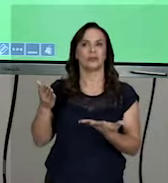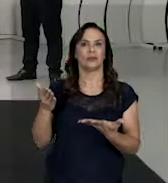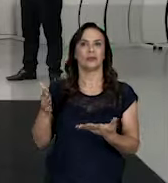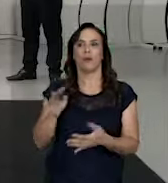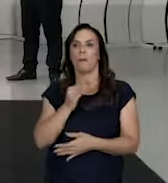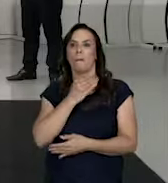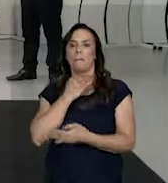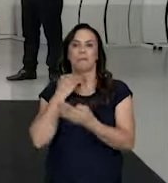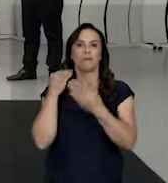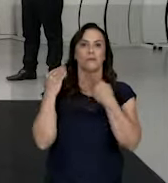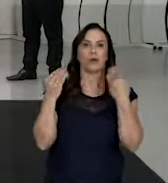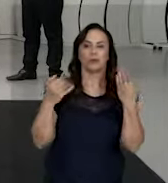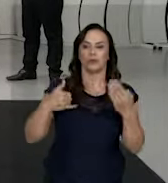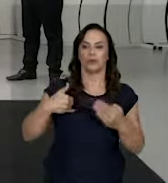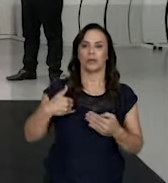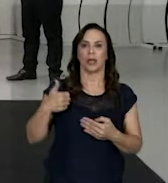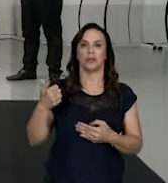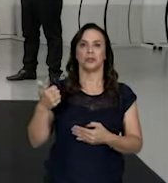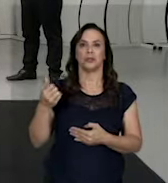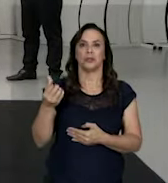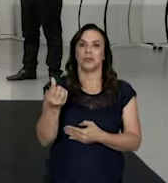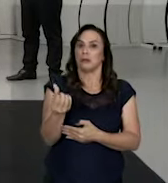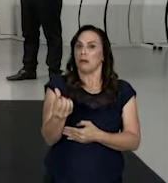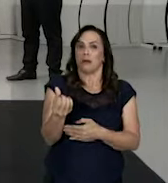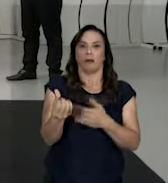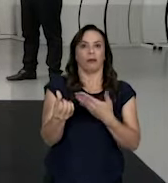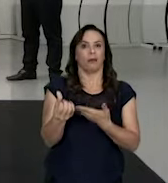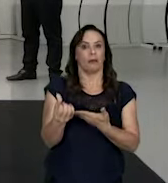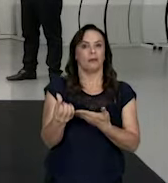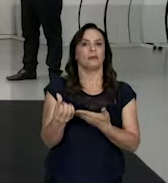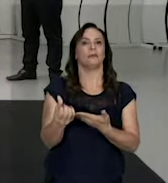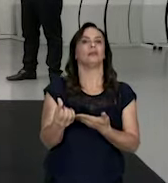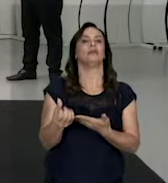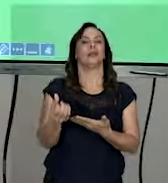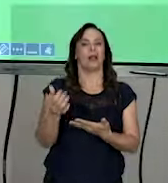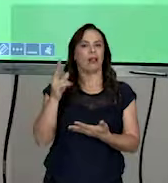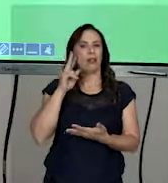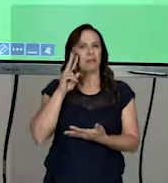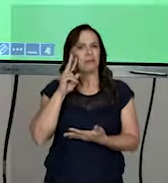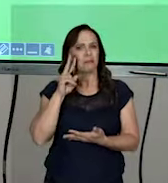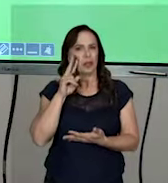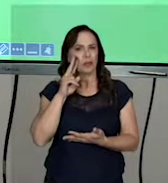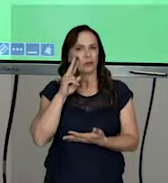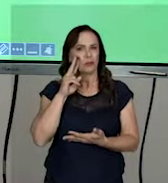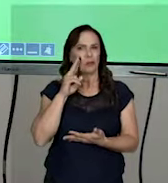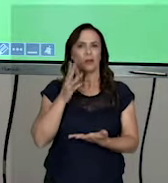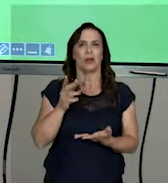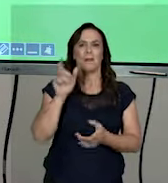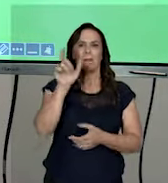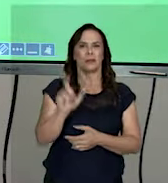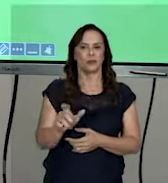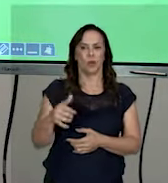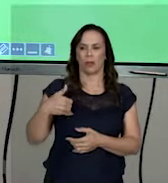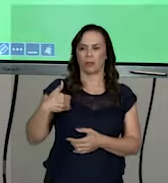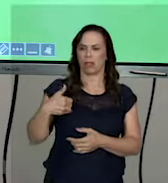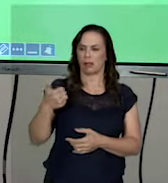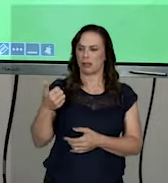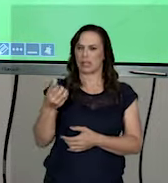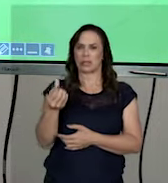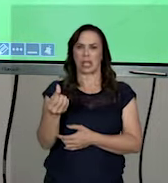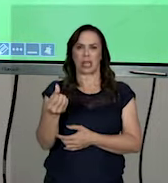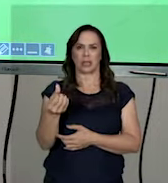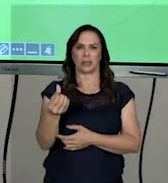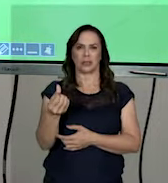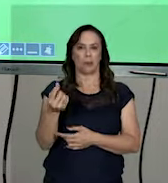entre pessoas de 16 anos de idade. Considerando que a pessoa com 16 anos de idade ela ainda não dirige, então são